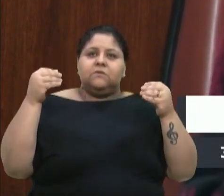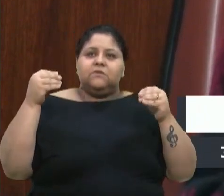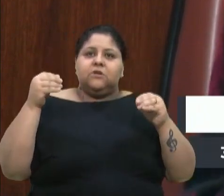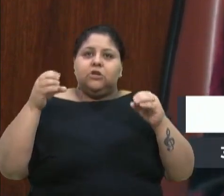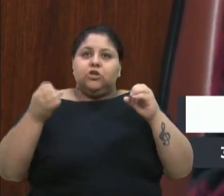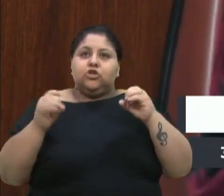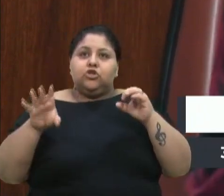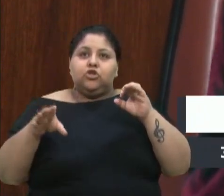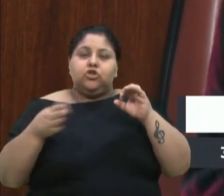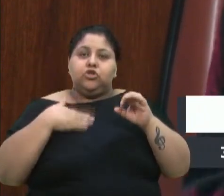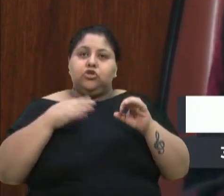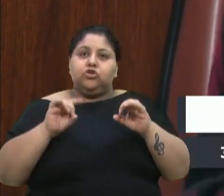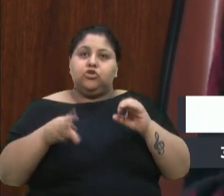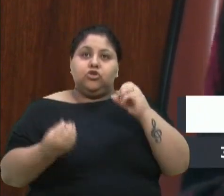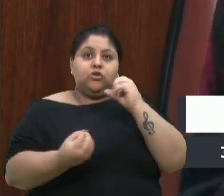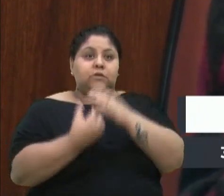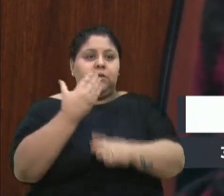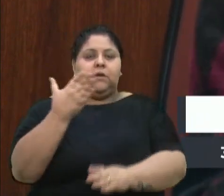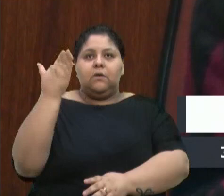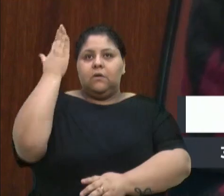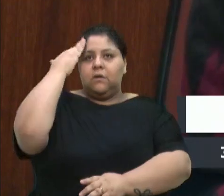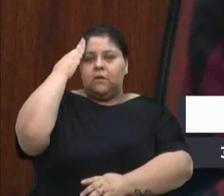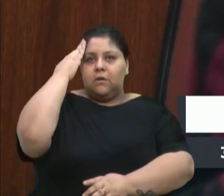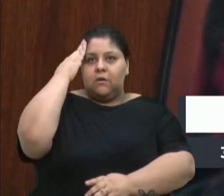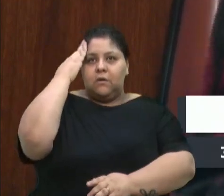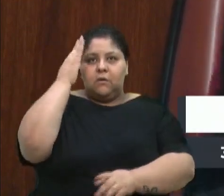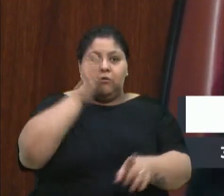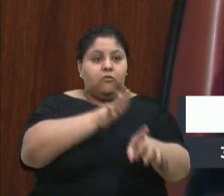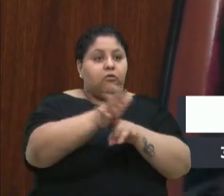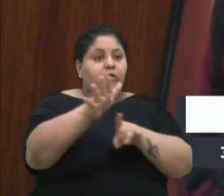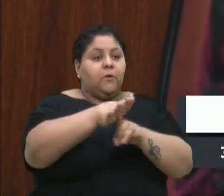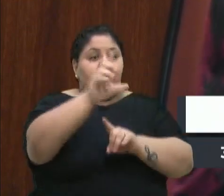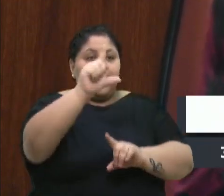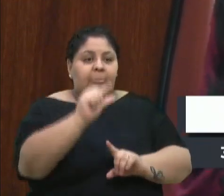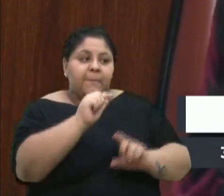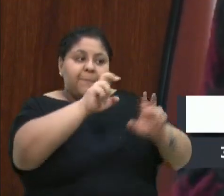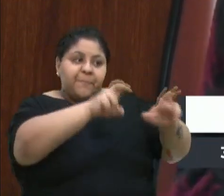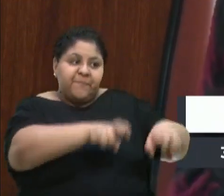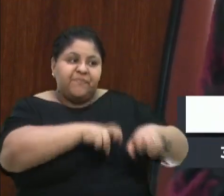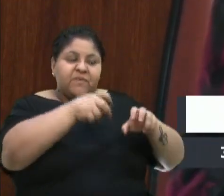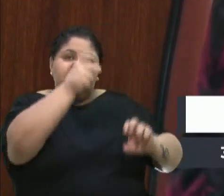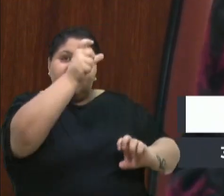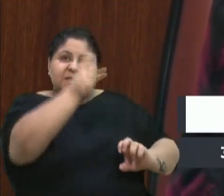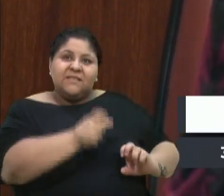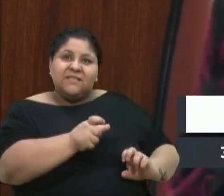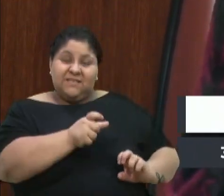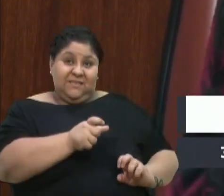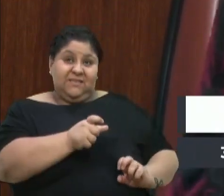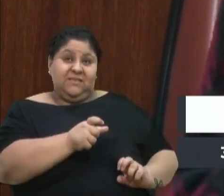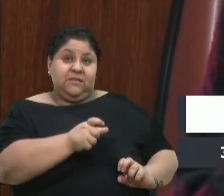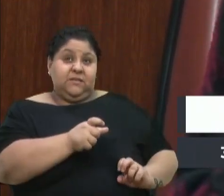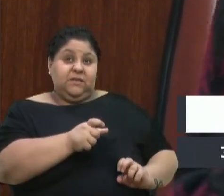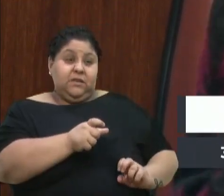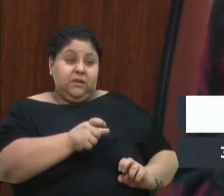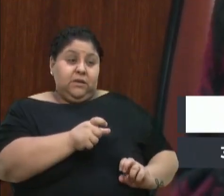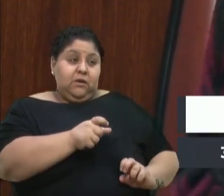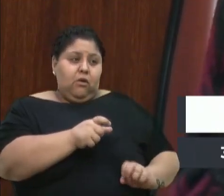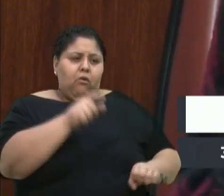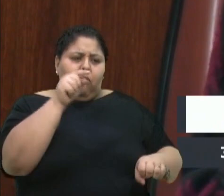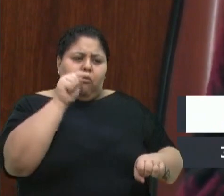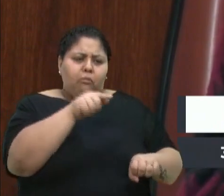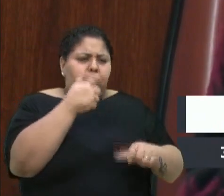minha cabeça. Foi uma demanda de menores agricultores, de pessoas que estavam numa situação muito difícil, que